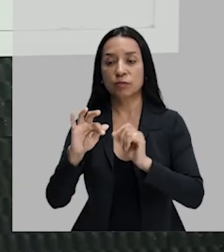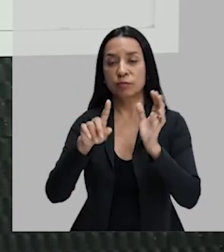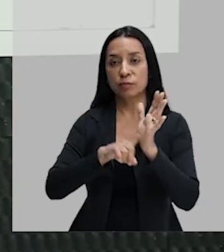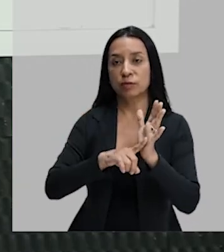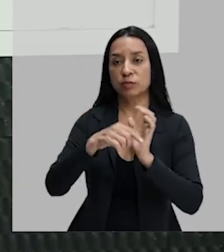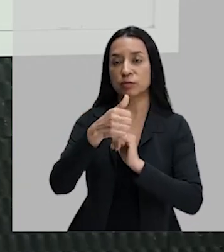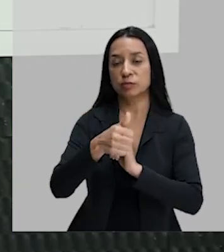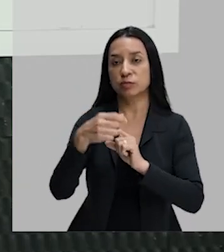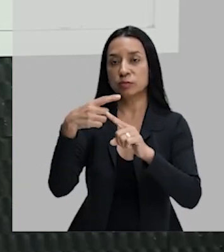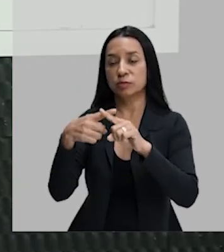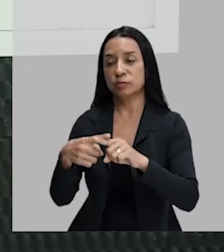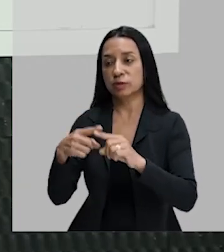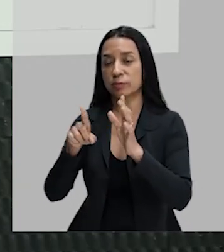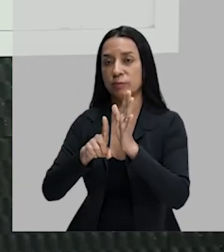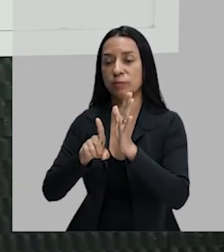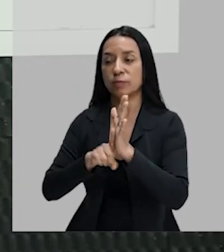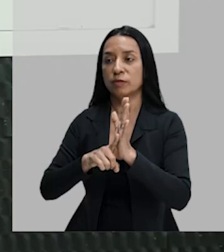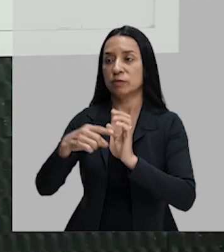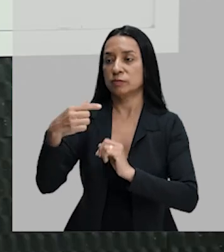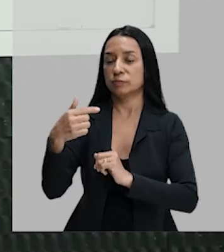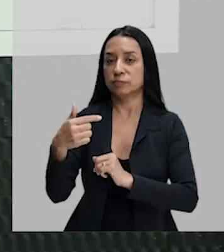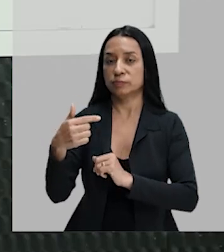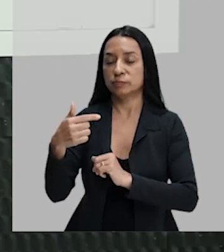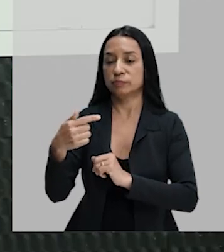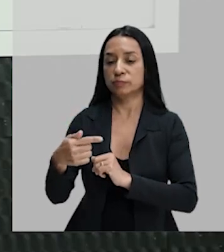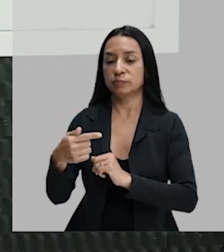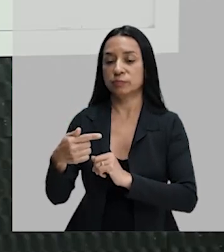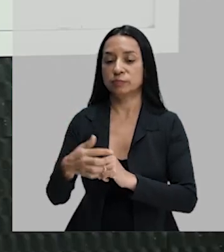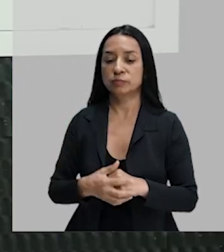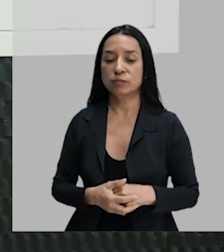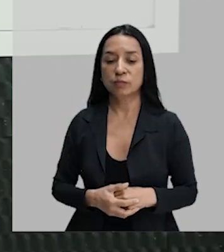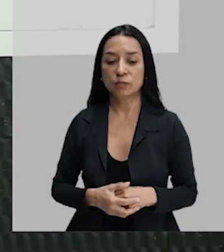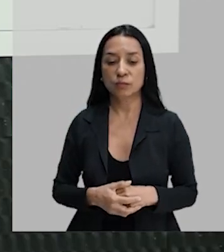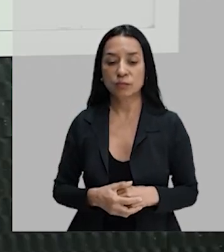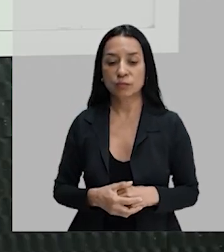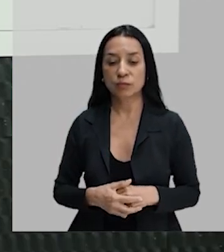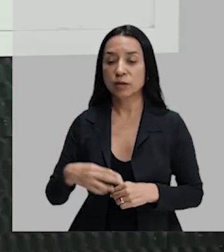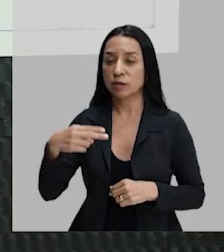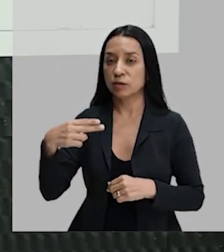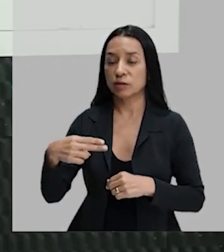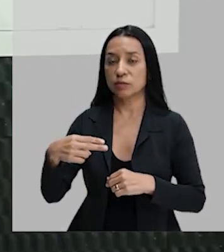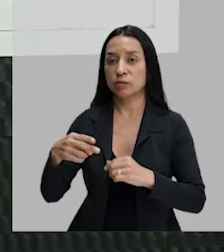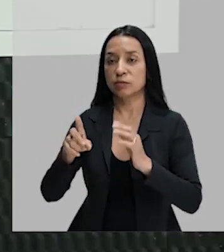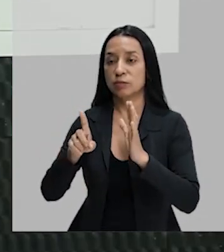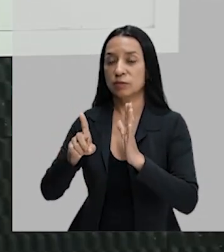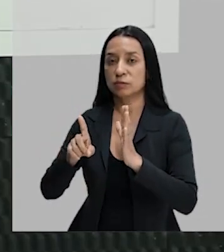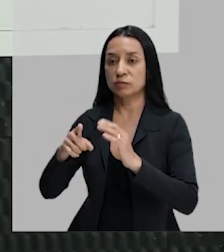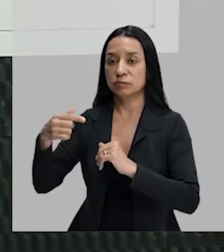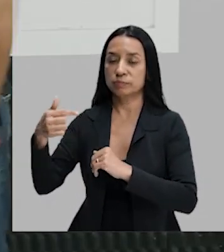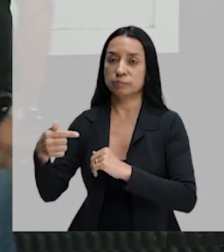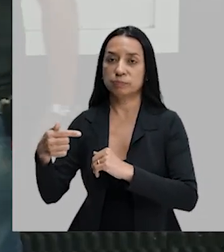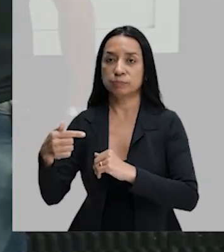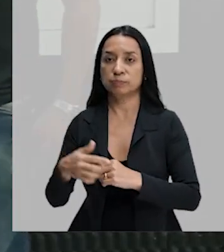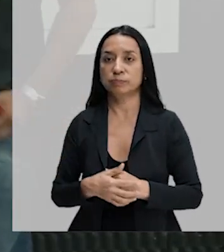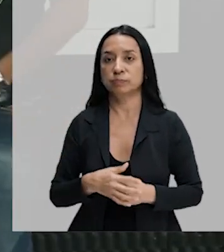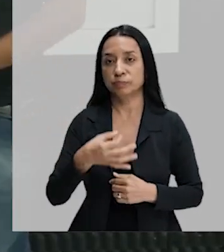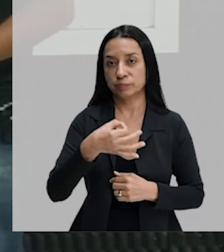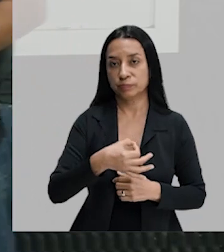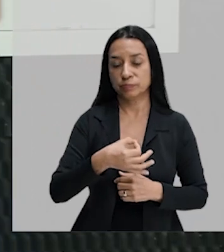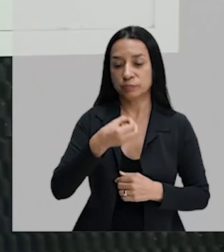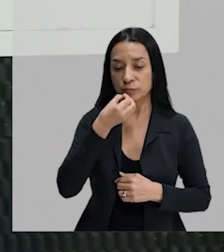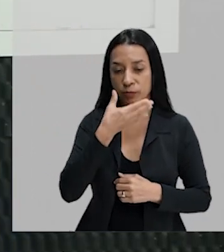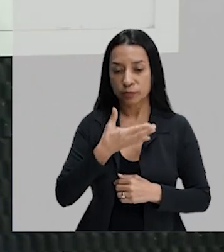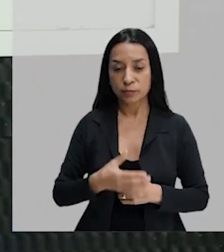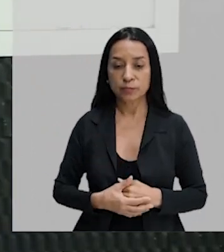multiplicado por -7 qual fator vai ser igual a sete Beleza então